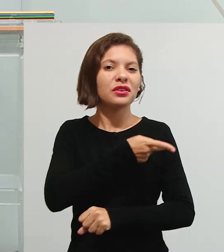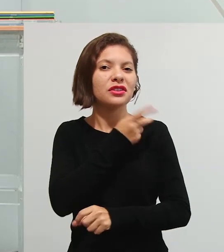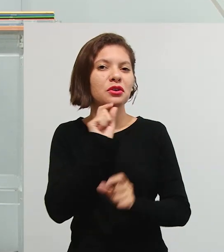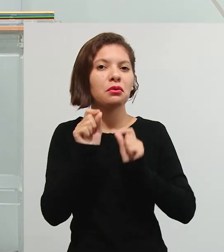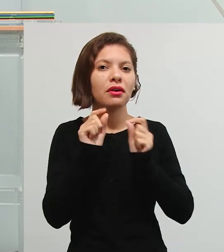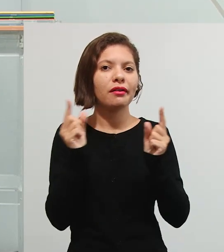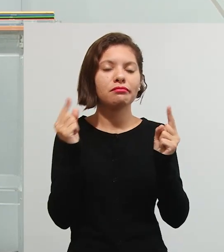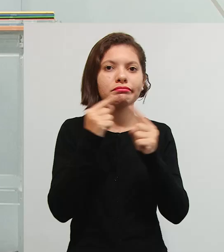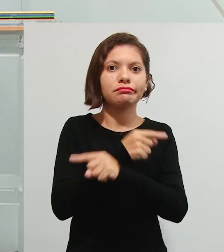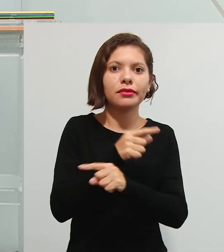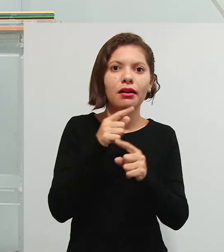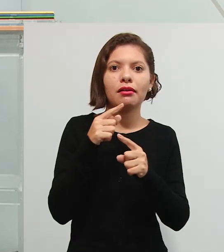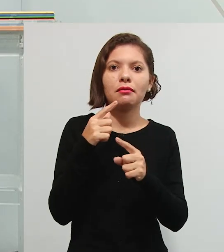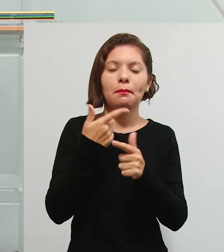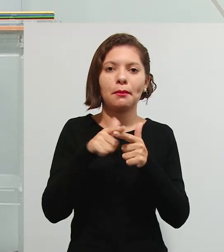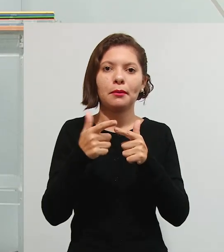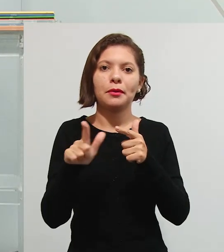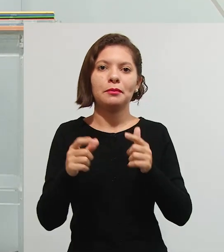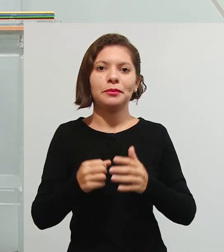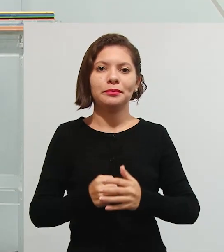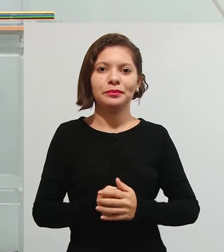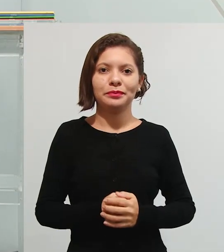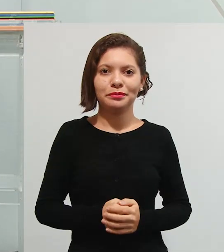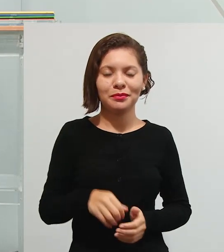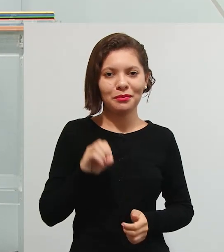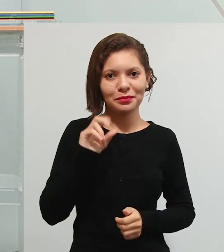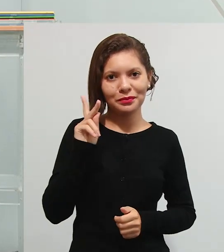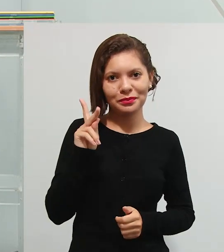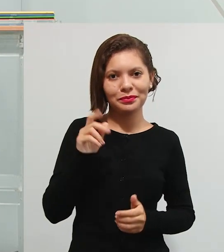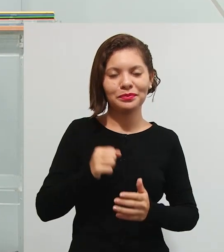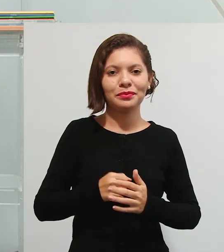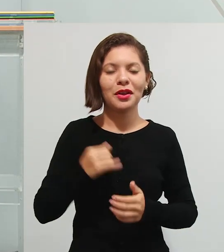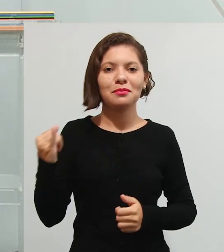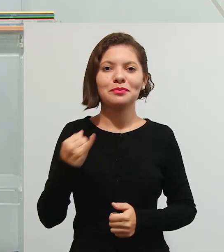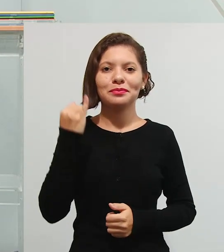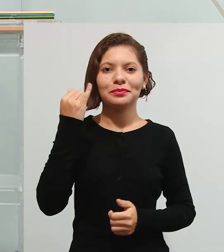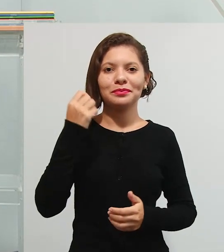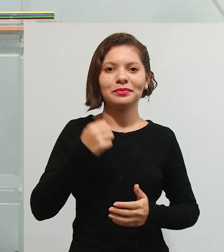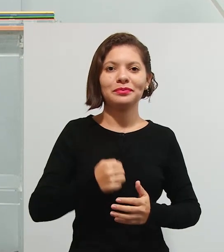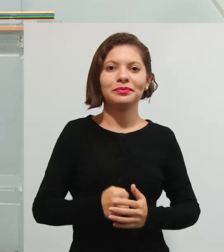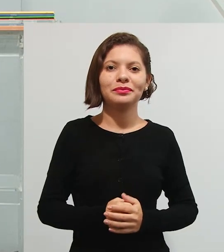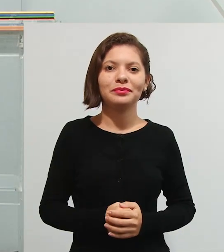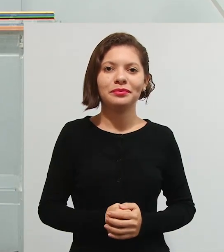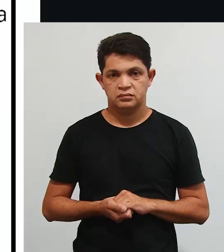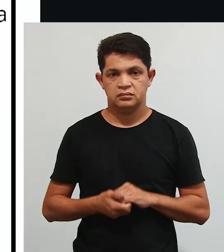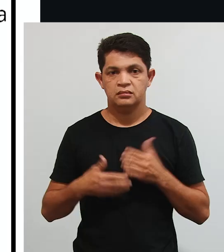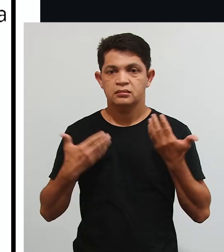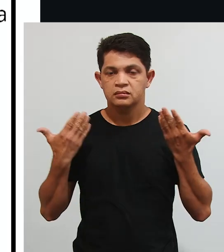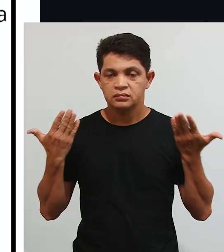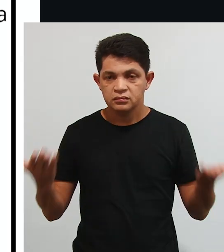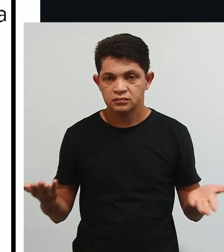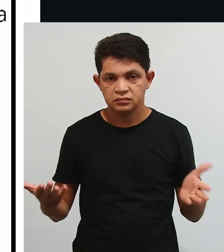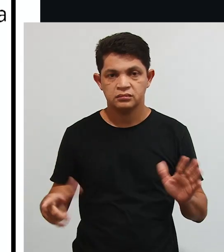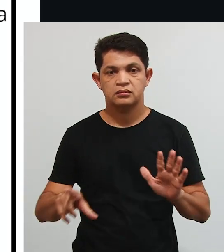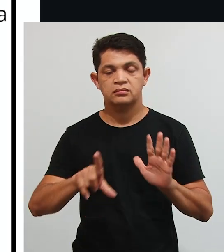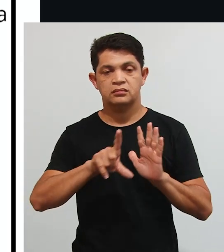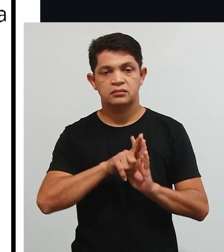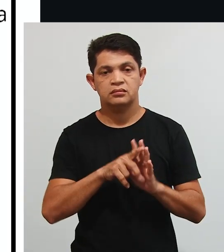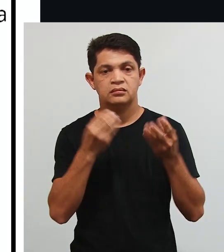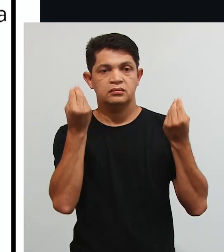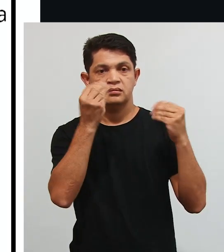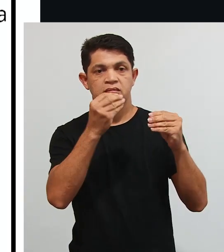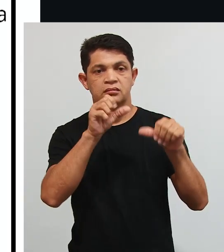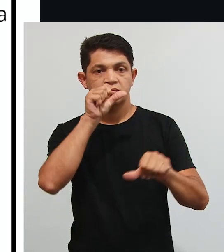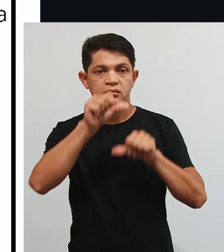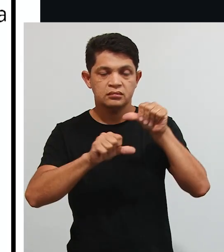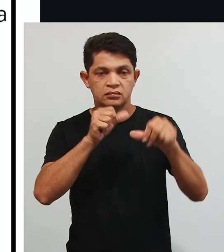divergência ou contrariedade na publicação de algum dado, ok? Isso é muito importante. Bom, e aí, além do CEP, o que a gente